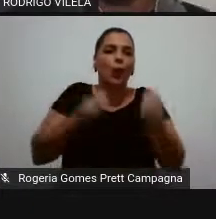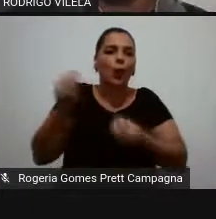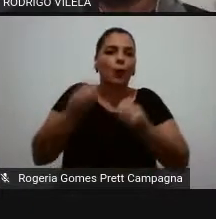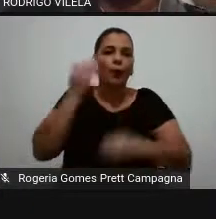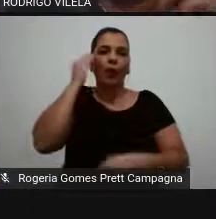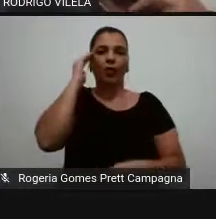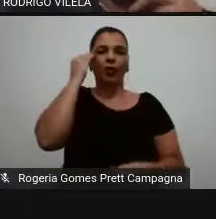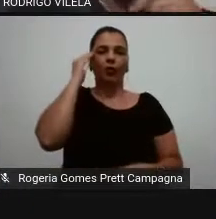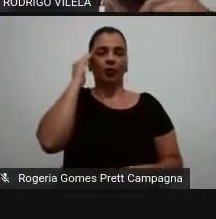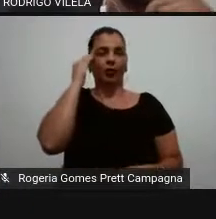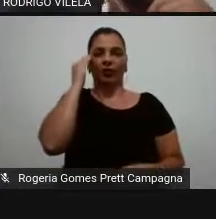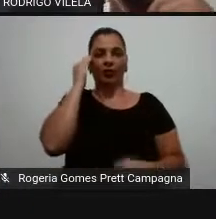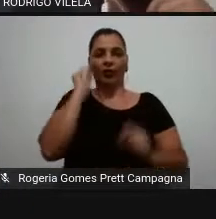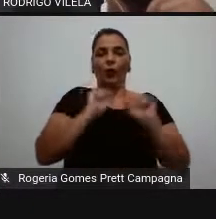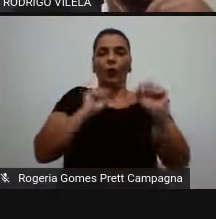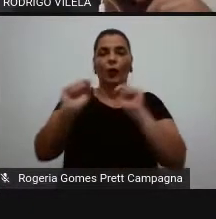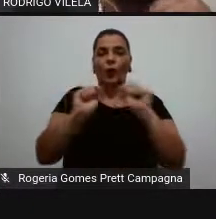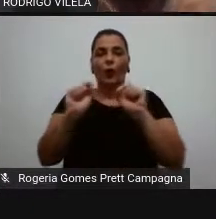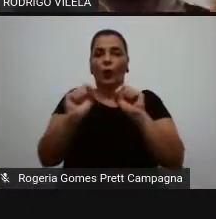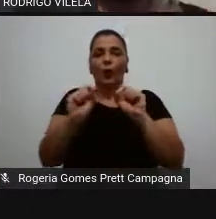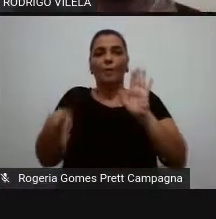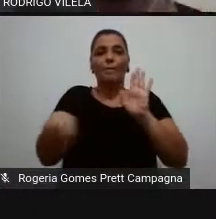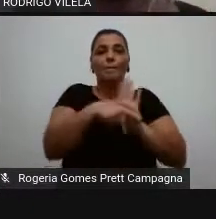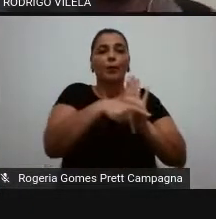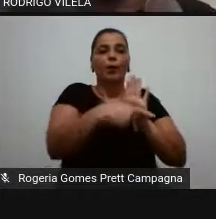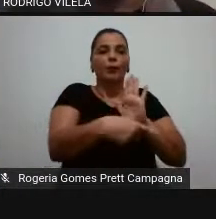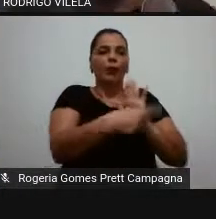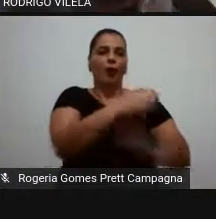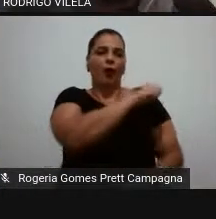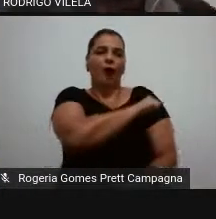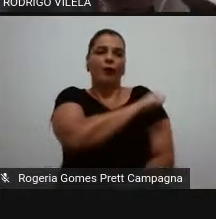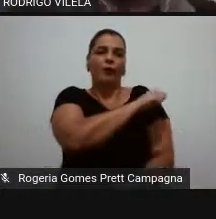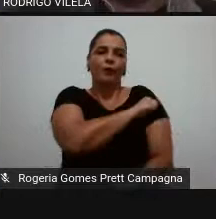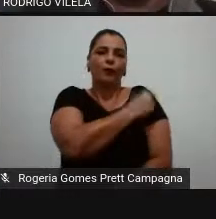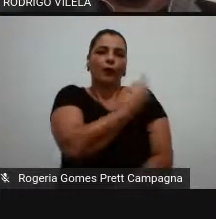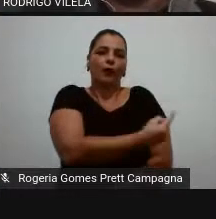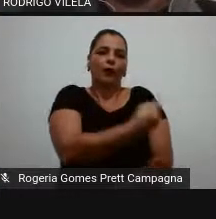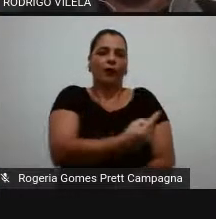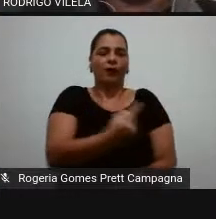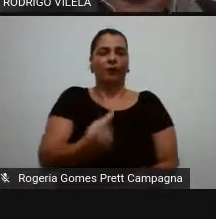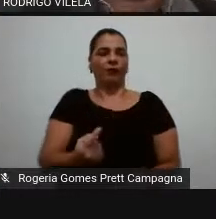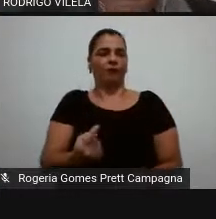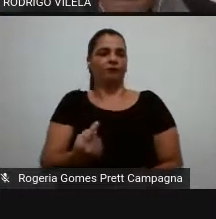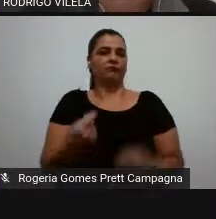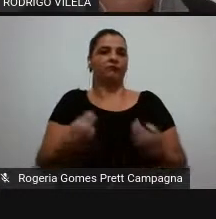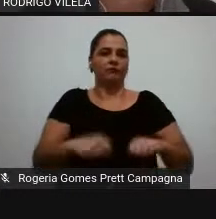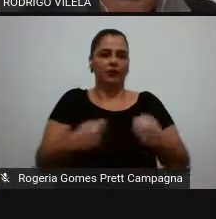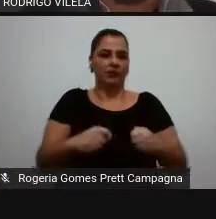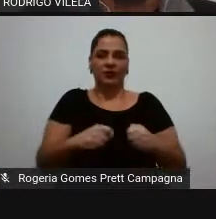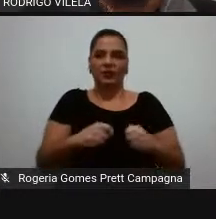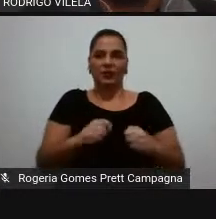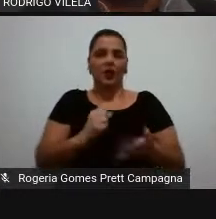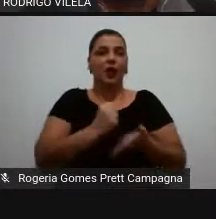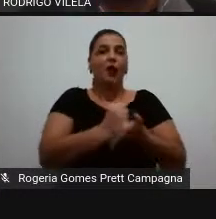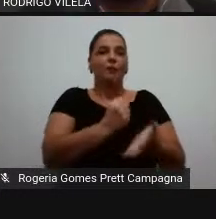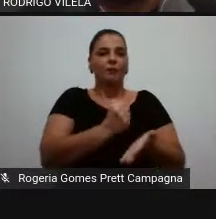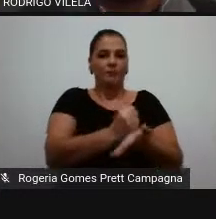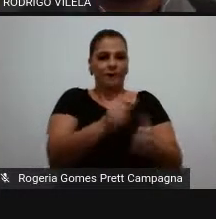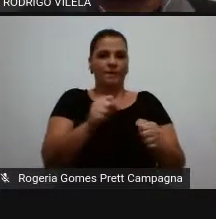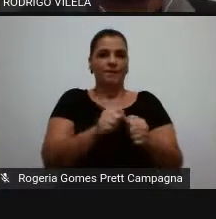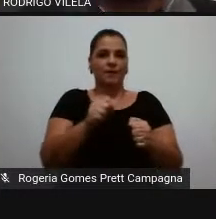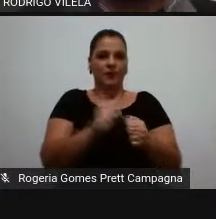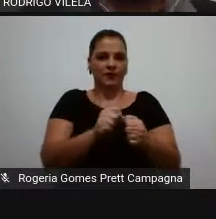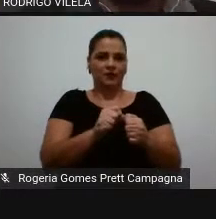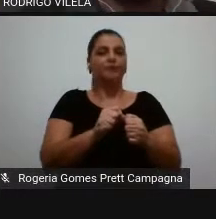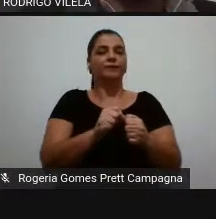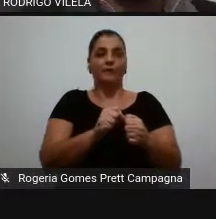as especificidades de cada estudante, para que o atendimento que nós fôssemos fazer, em especial